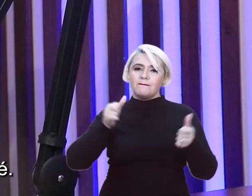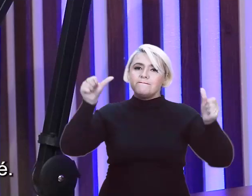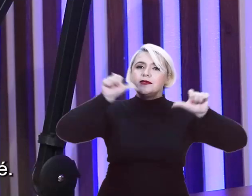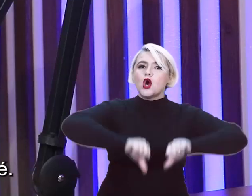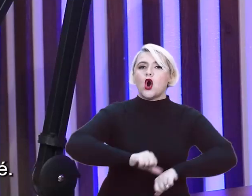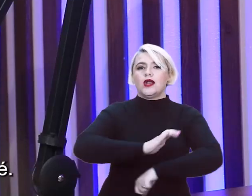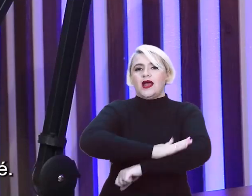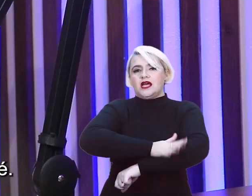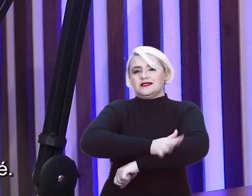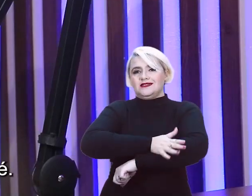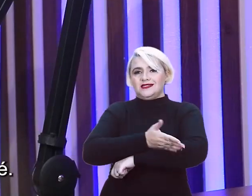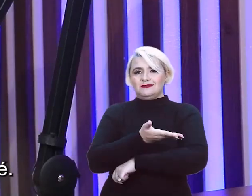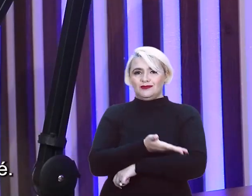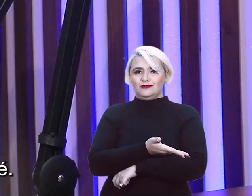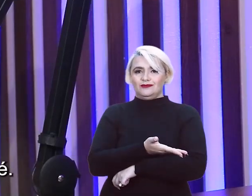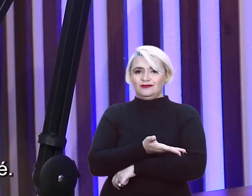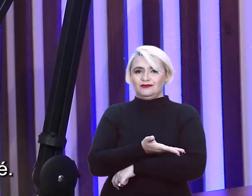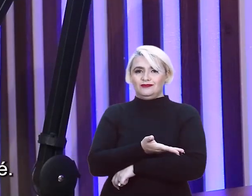fato, lhe